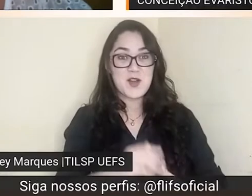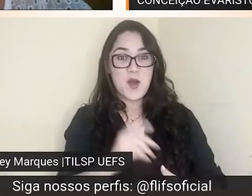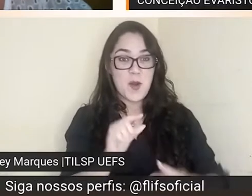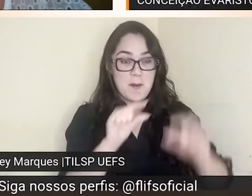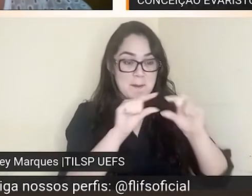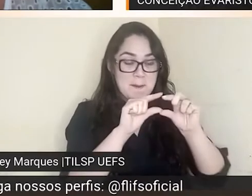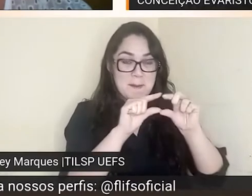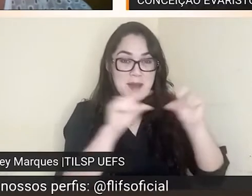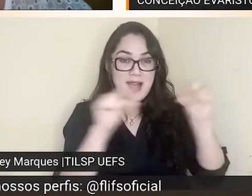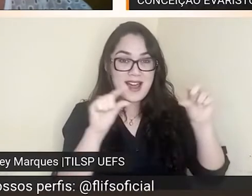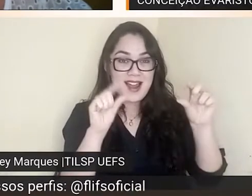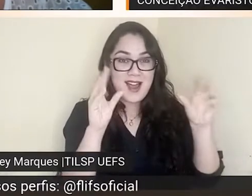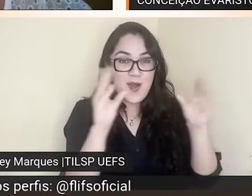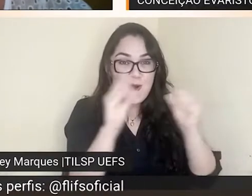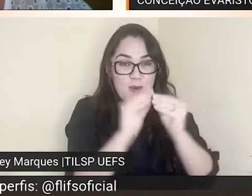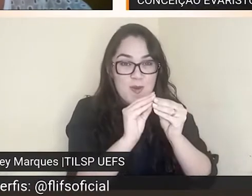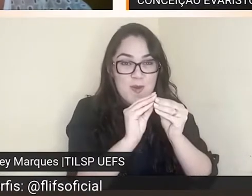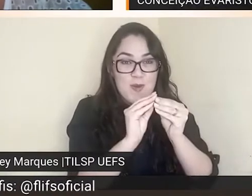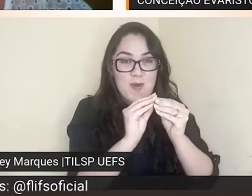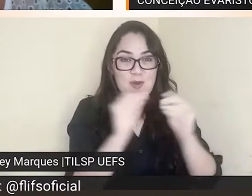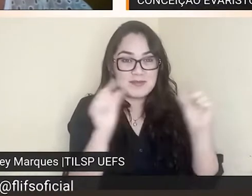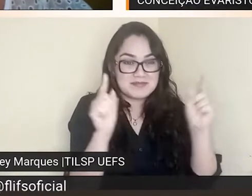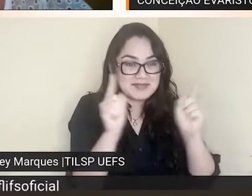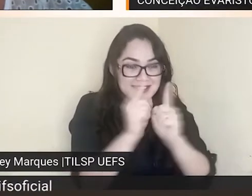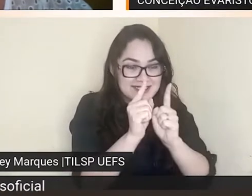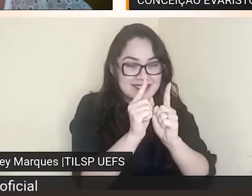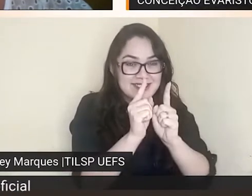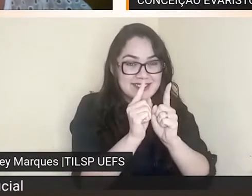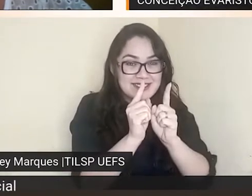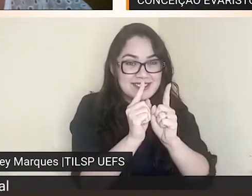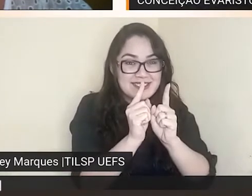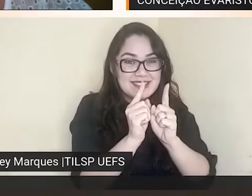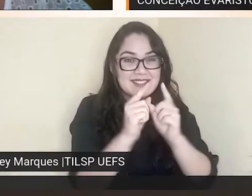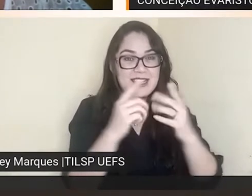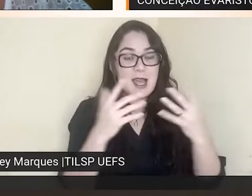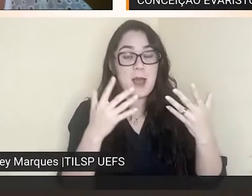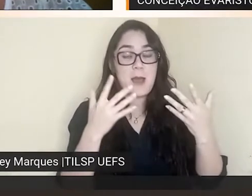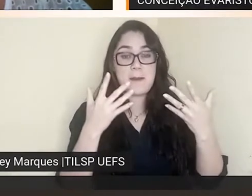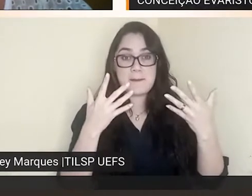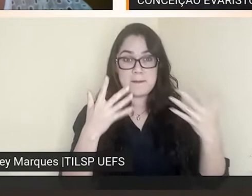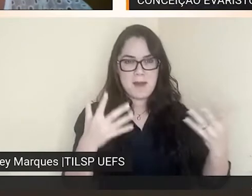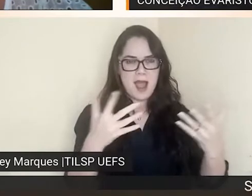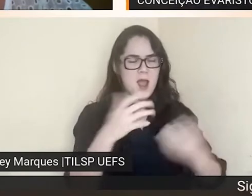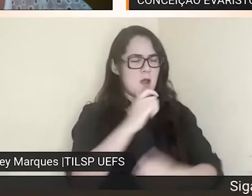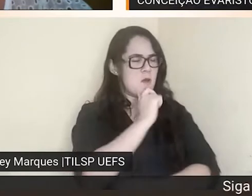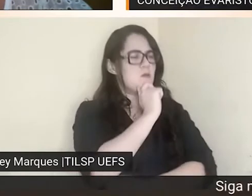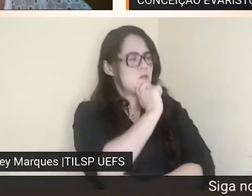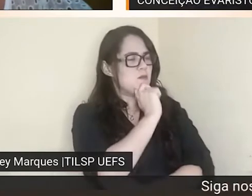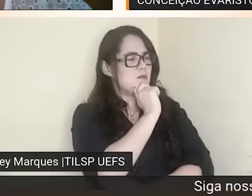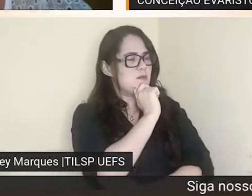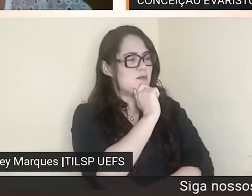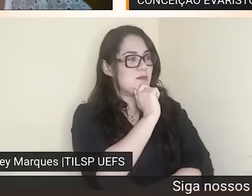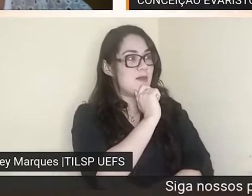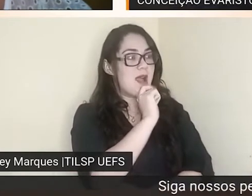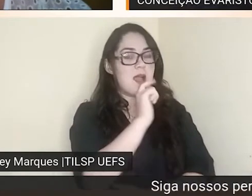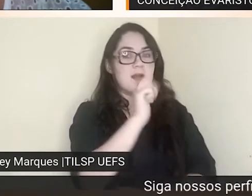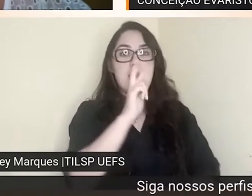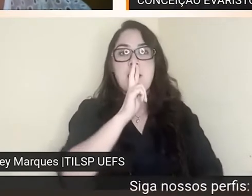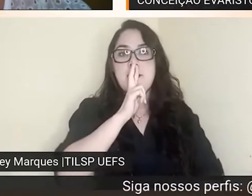letras, mas sim, isso ecoaria no ar como uma longa